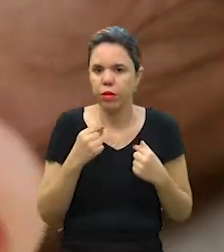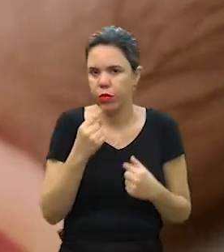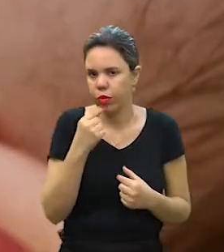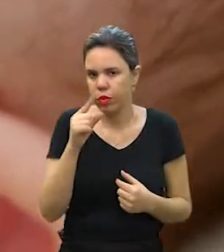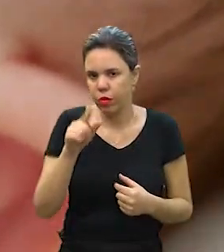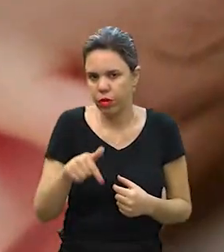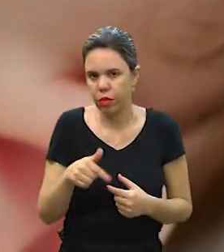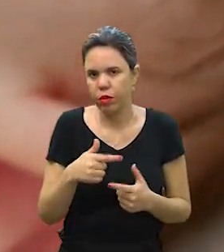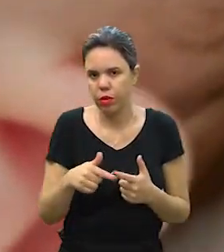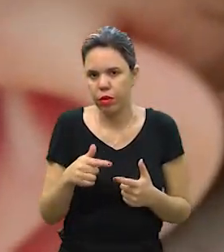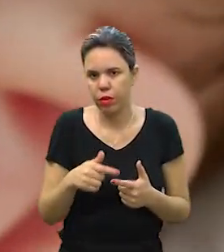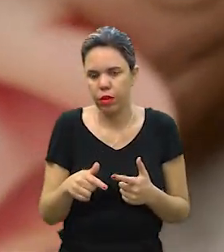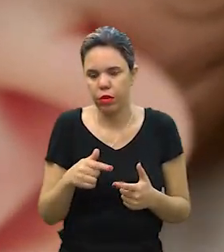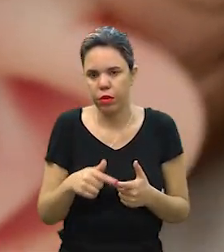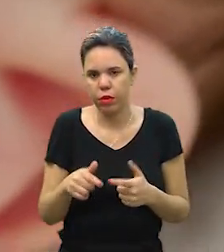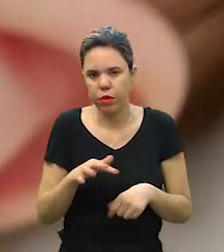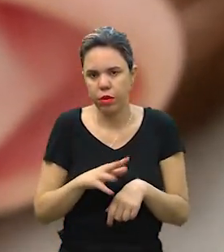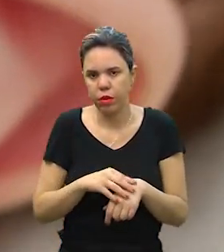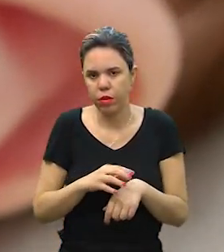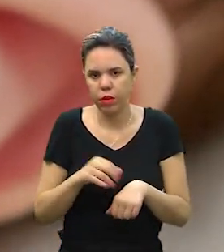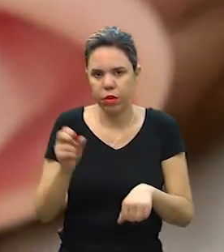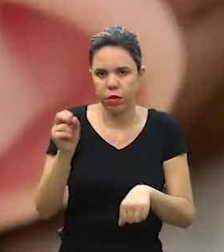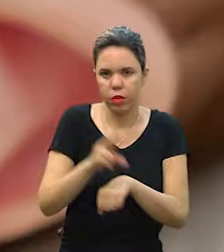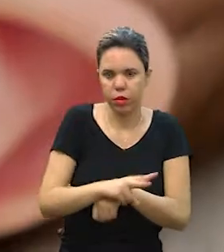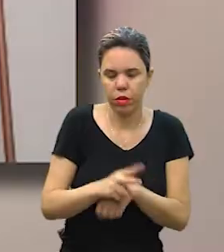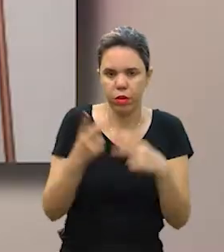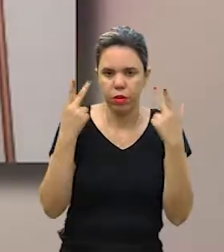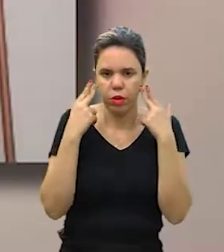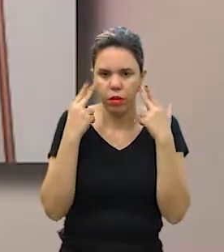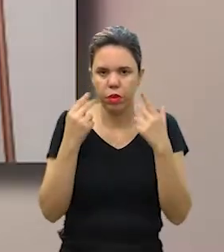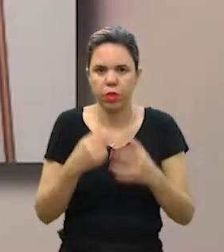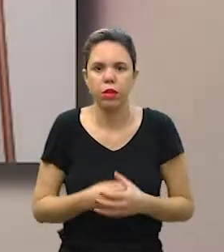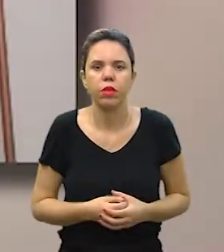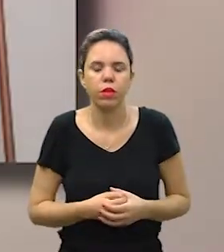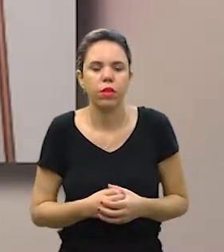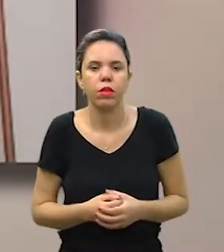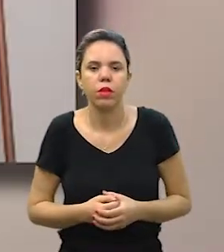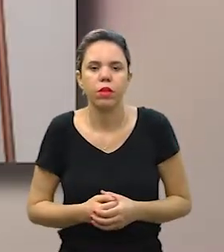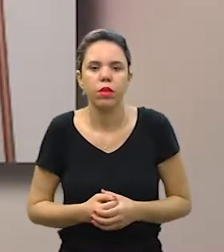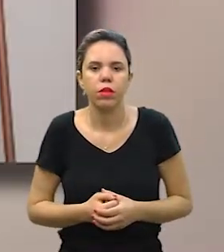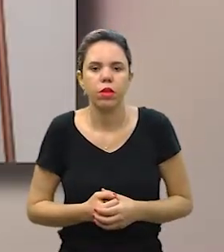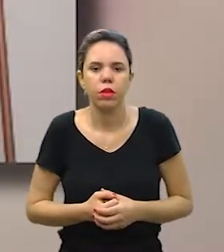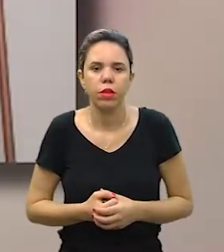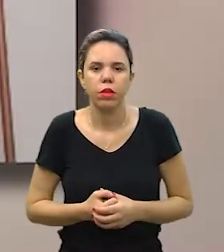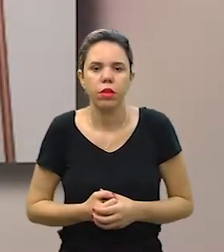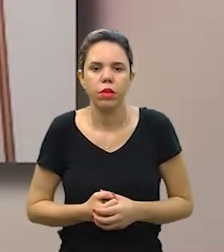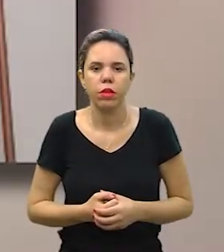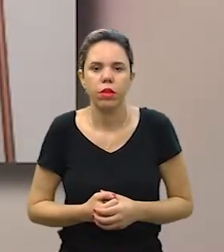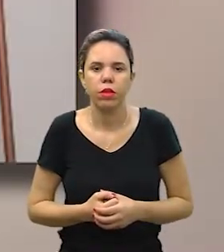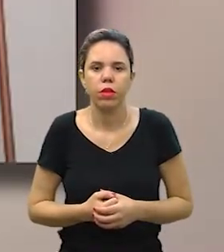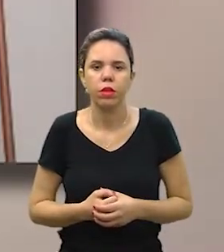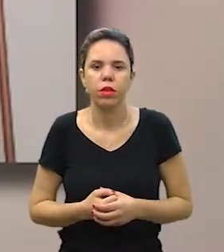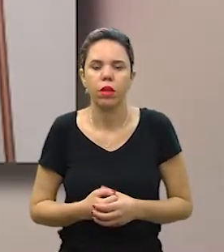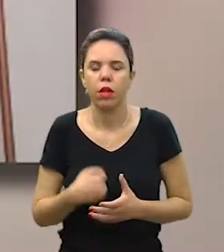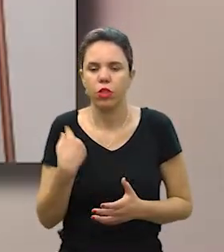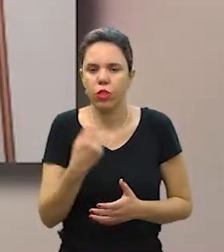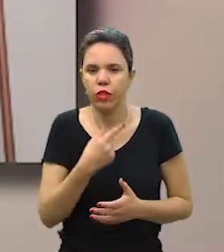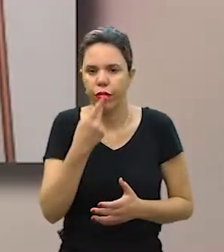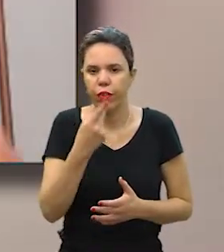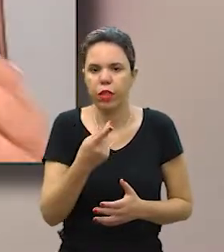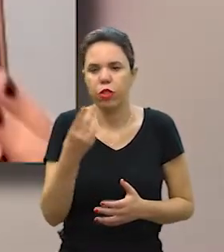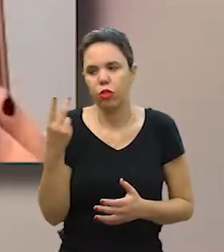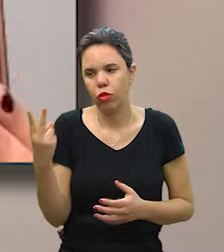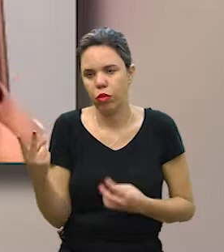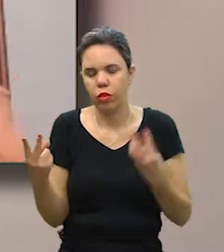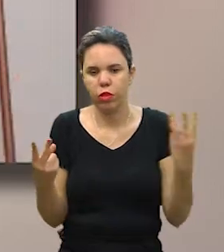vermelhos. Isso é o exantema súbito, uma doença viral muito comum, né? Então, é exatamente aquele ciclo que a gente fala: